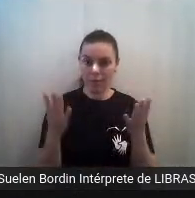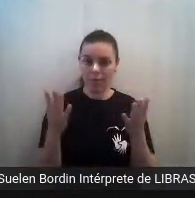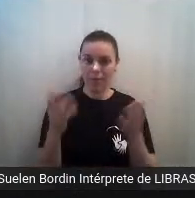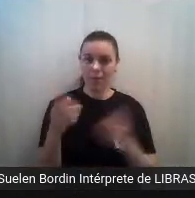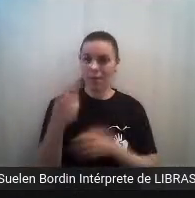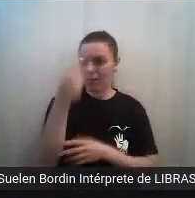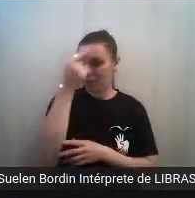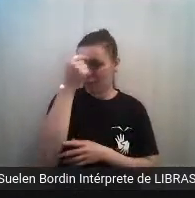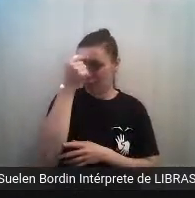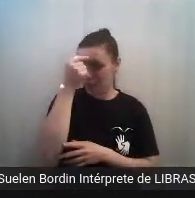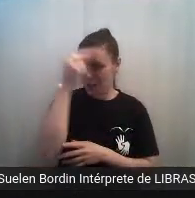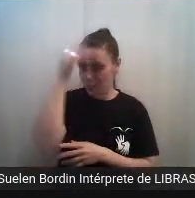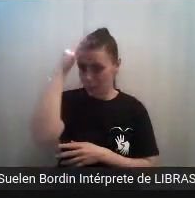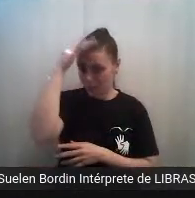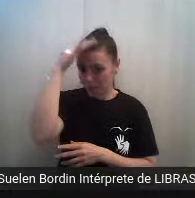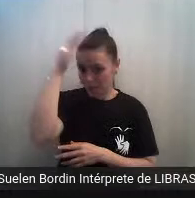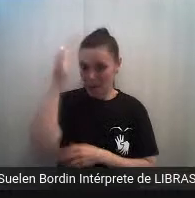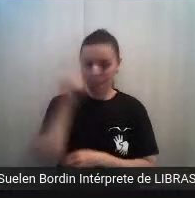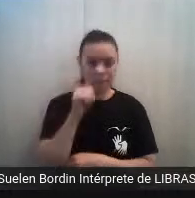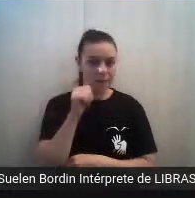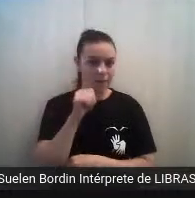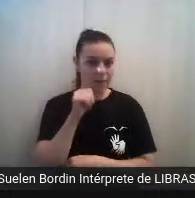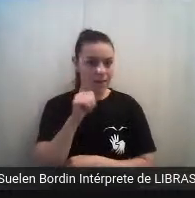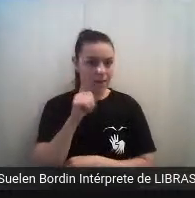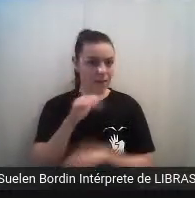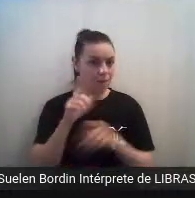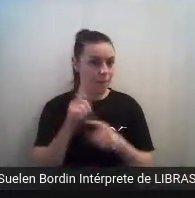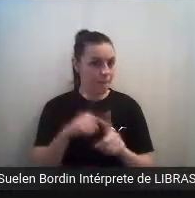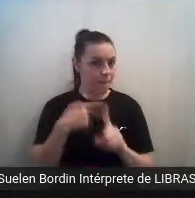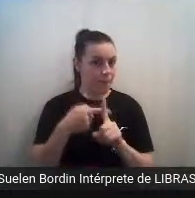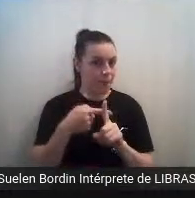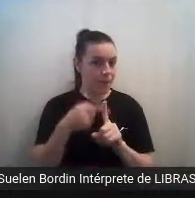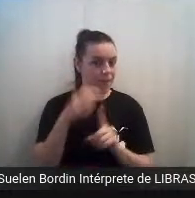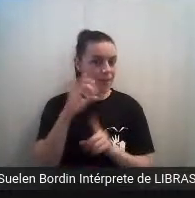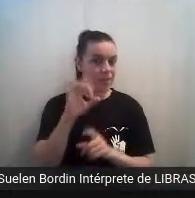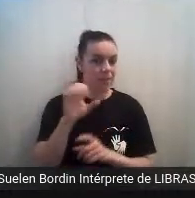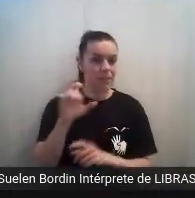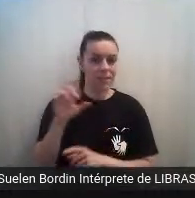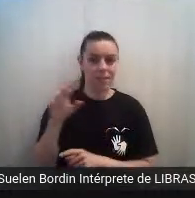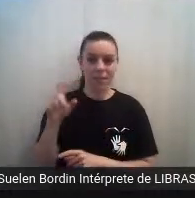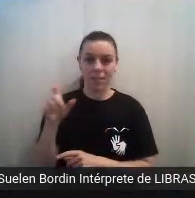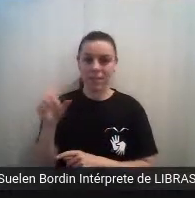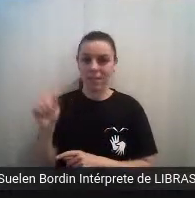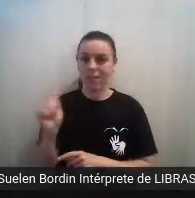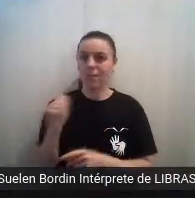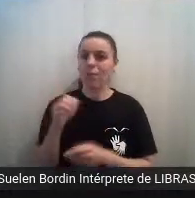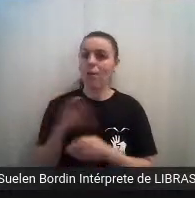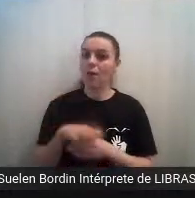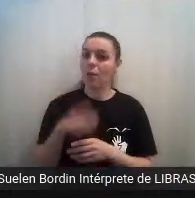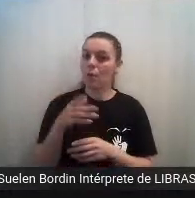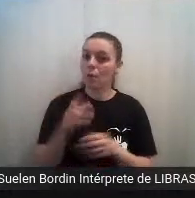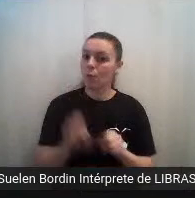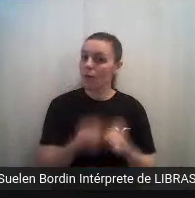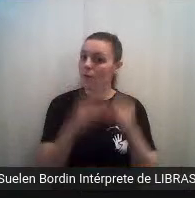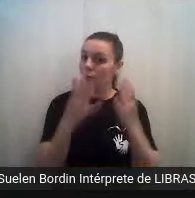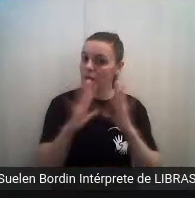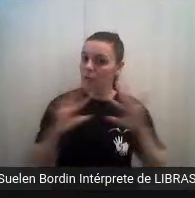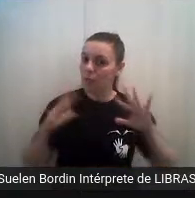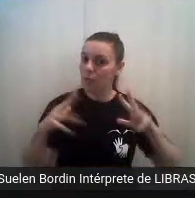que é Meninas Mas Exatas, Por Elas Para Todos, ou seja, é um evento para todos, mas